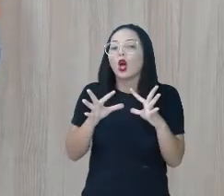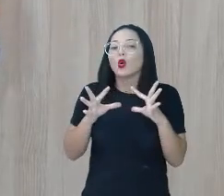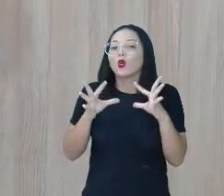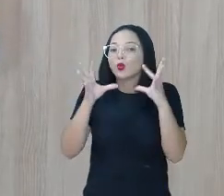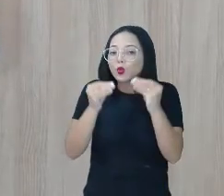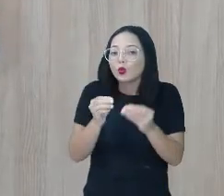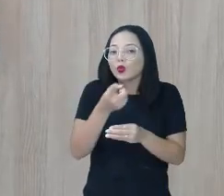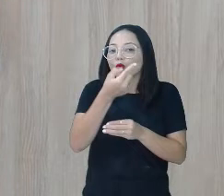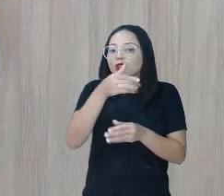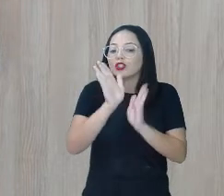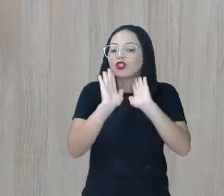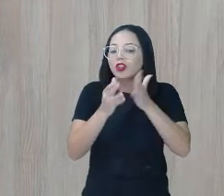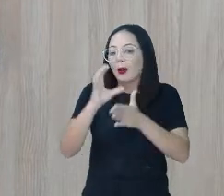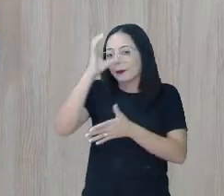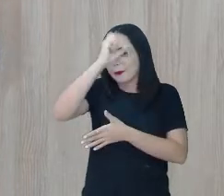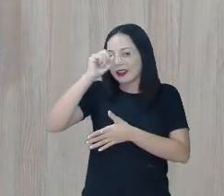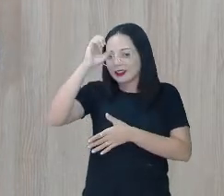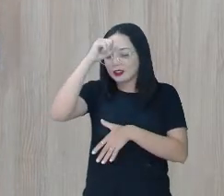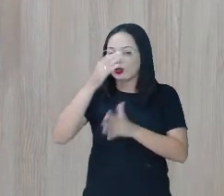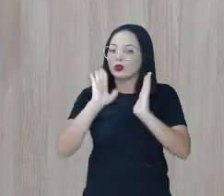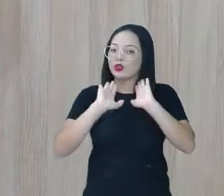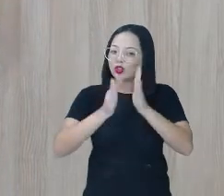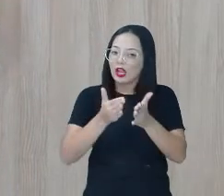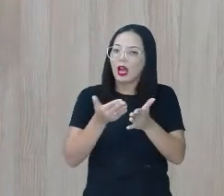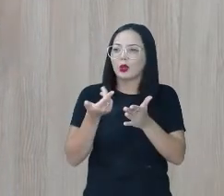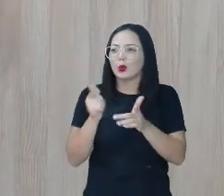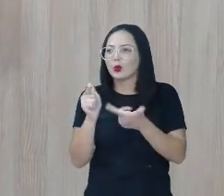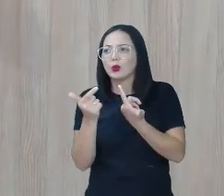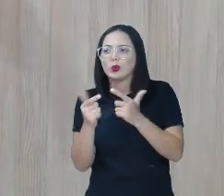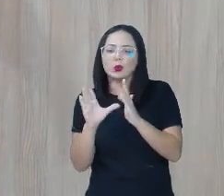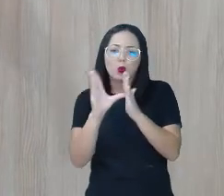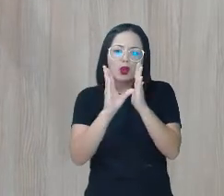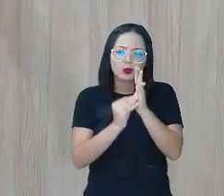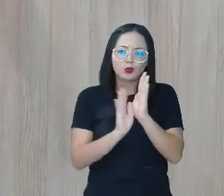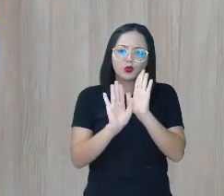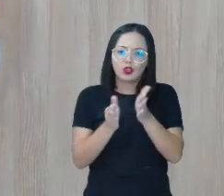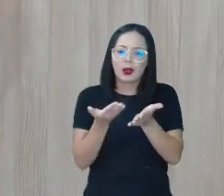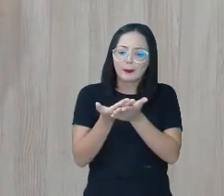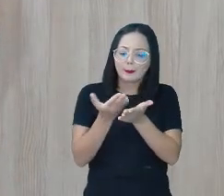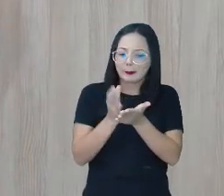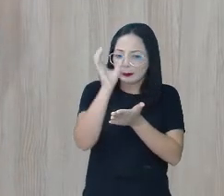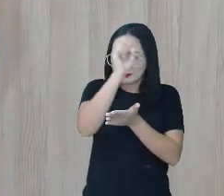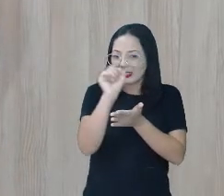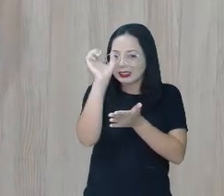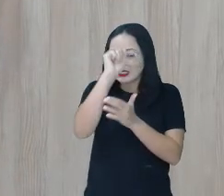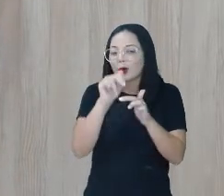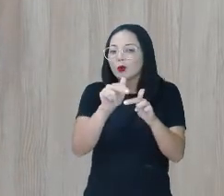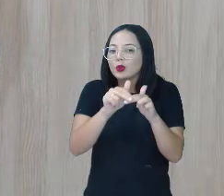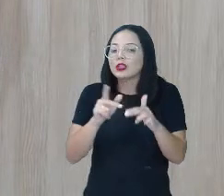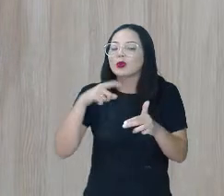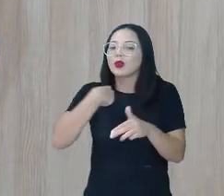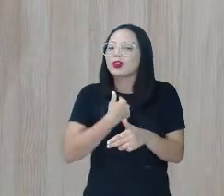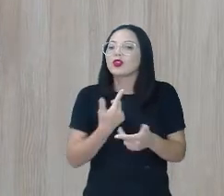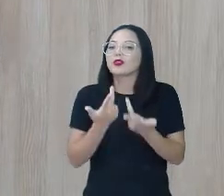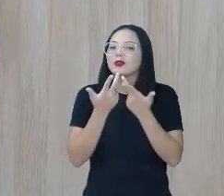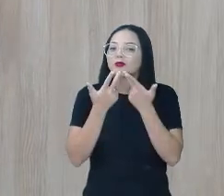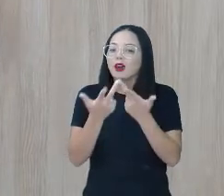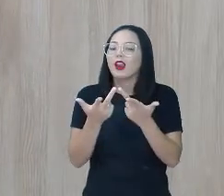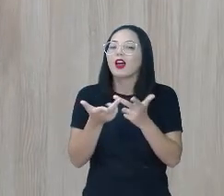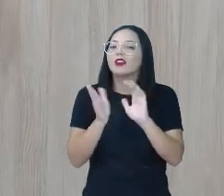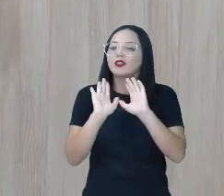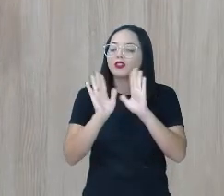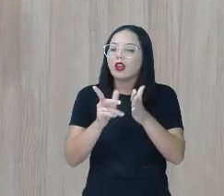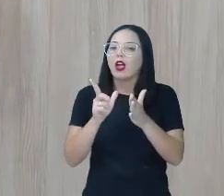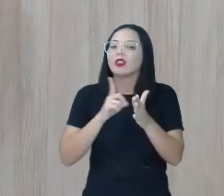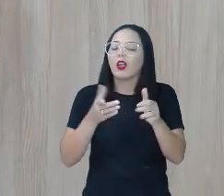aqui você já viu, certo? Em algum outro determinado assunto, certo? Então, quando a gente for falar aqui, você já tem